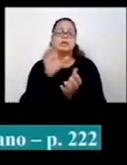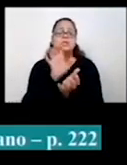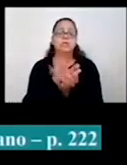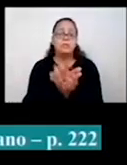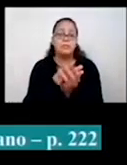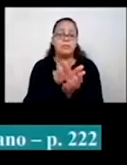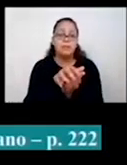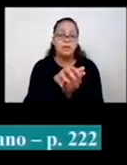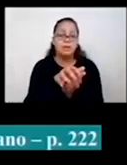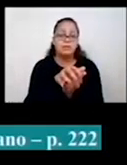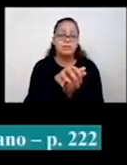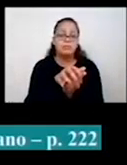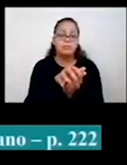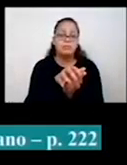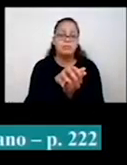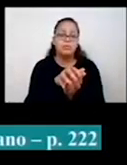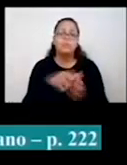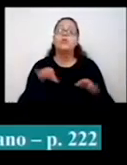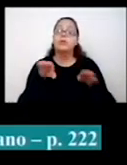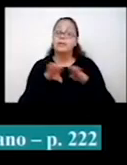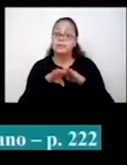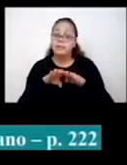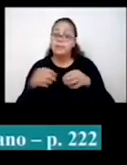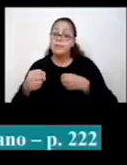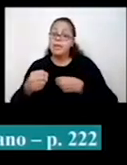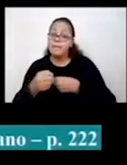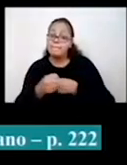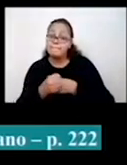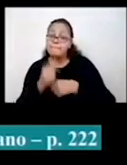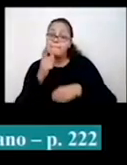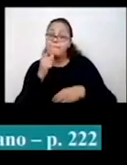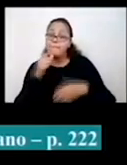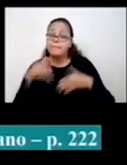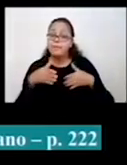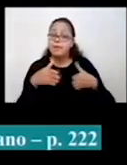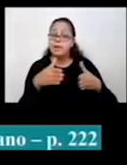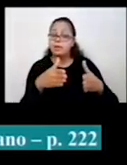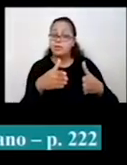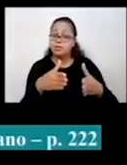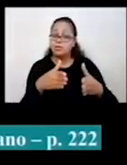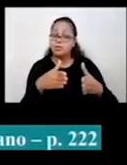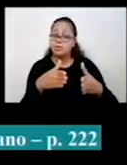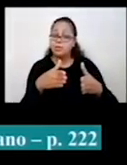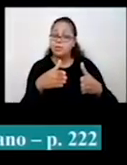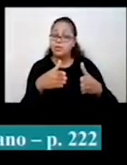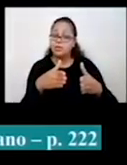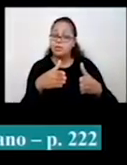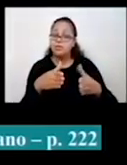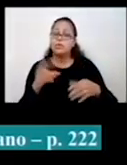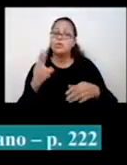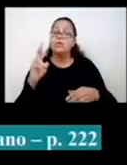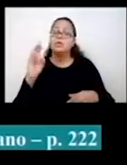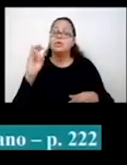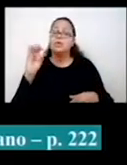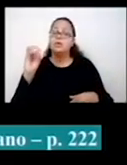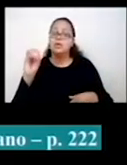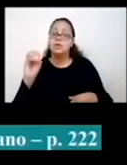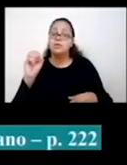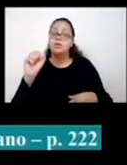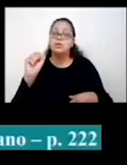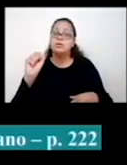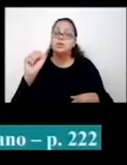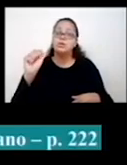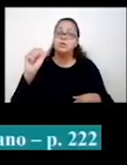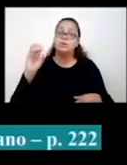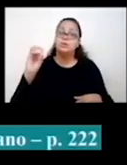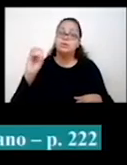no sertão nordestino, num sítio fluvial também, né? Ou seja, às margens de um rio, no caso aqui o Rio São Francisco. É uma